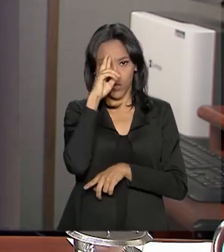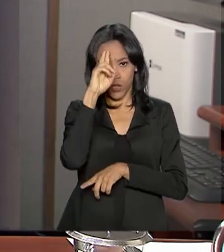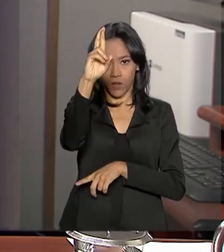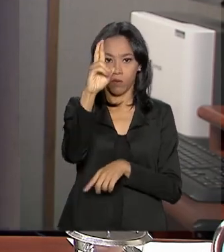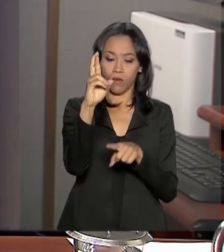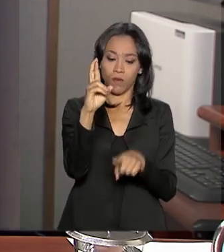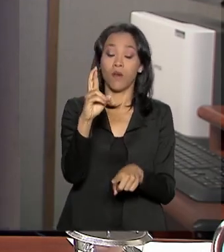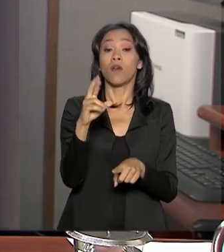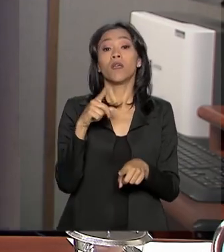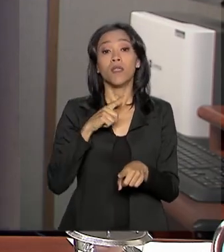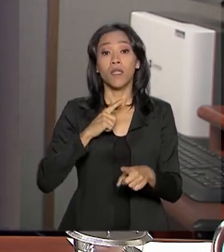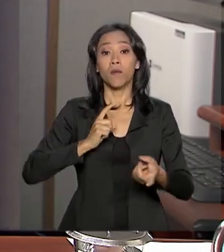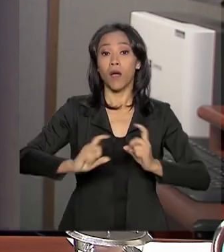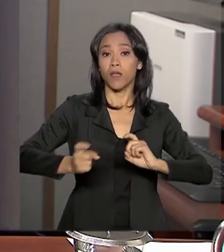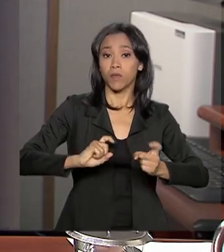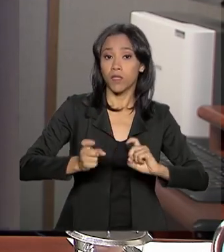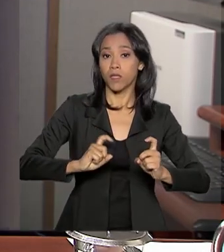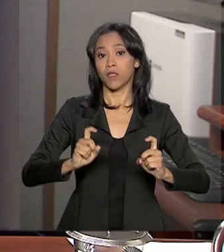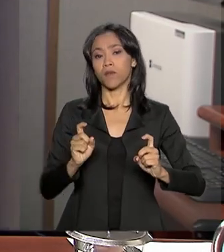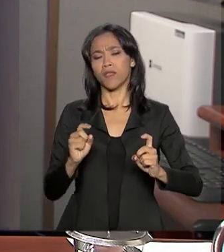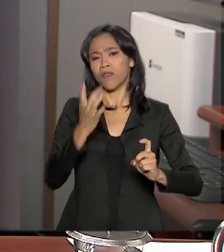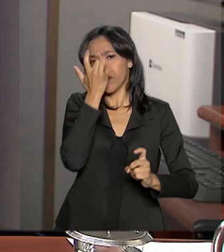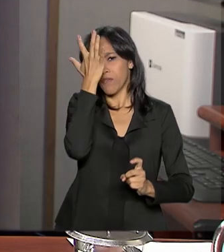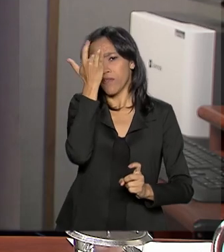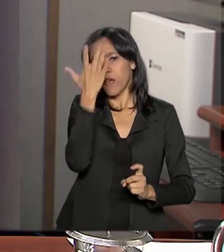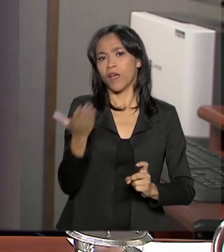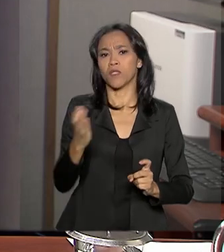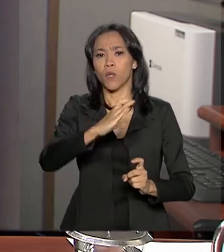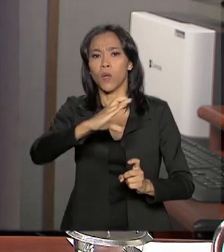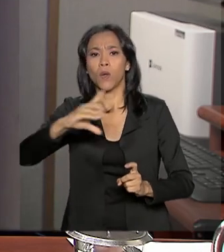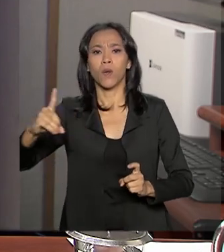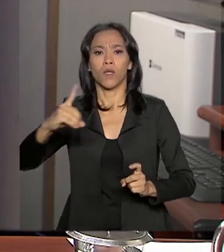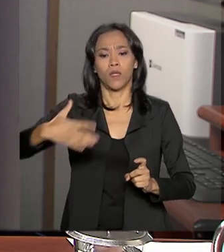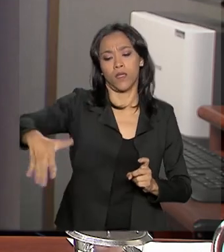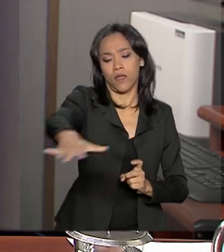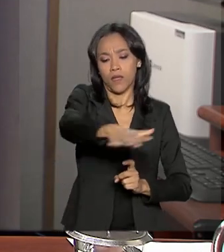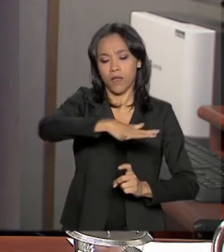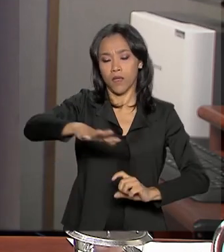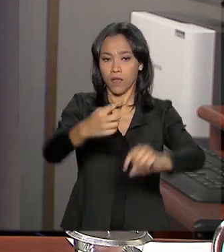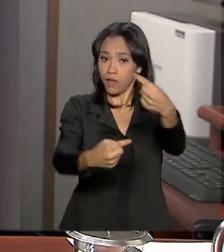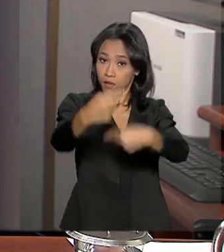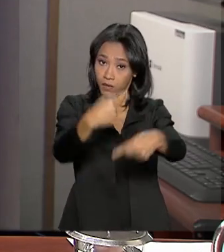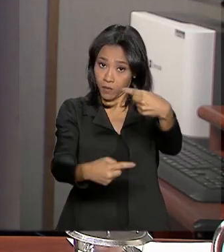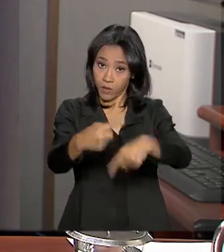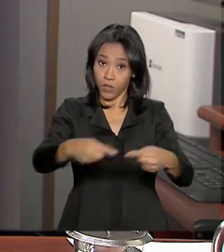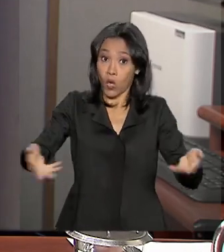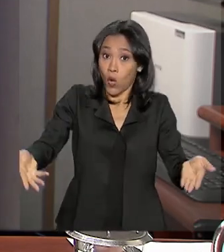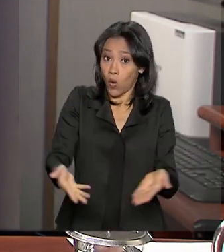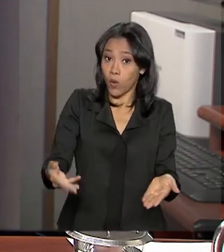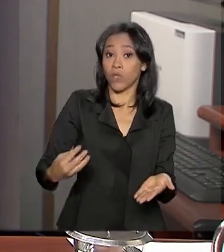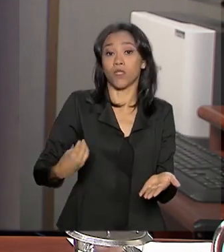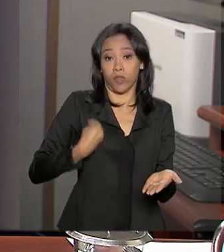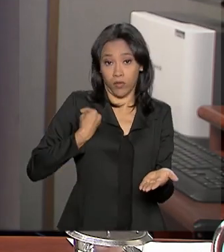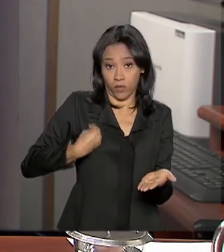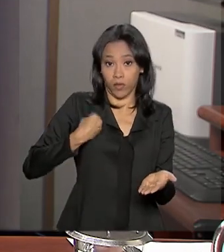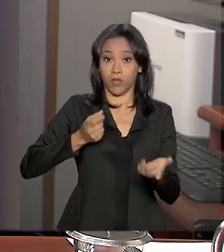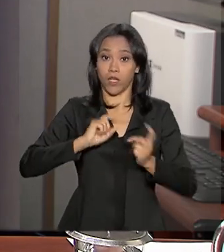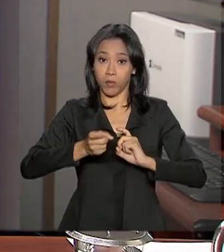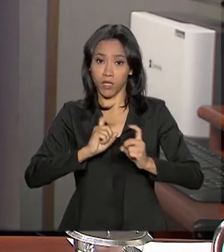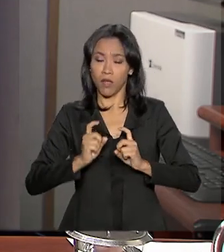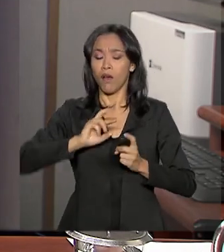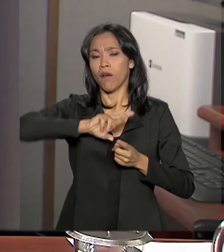facilita a tramitação e a coordenação dessas políticas. Na estrutura vigente até então, muitos assuntos